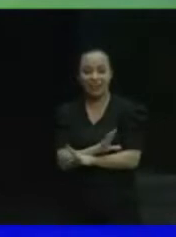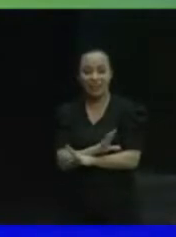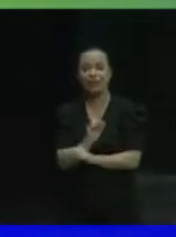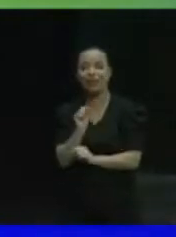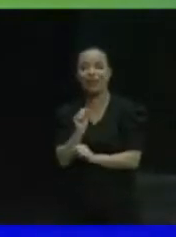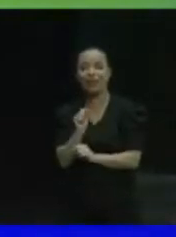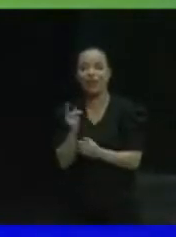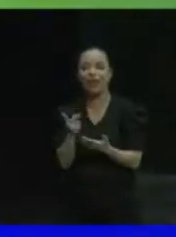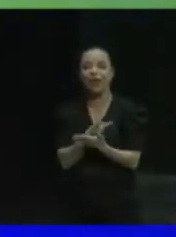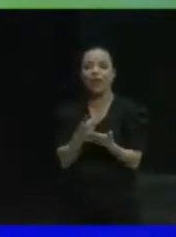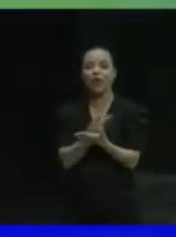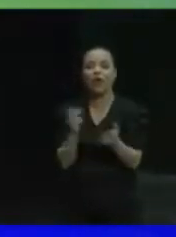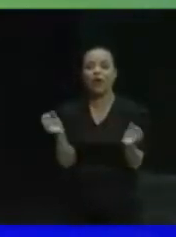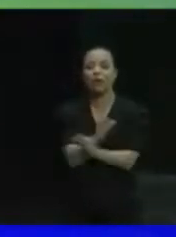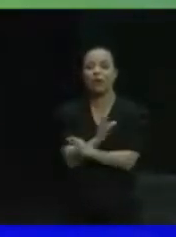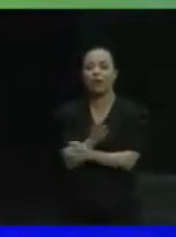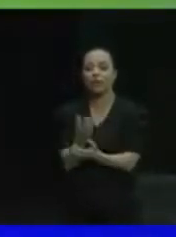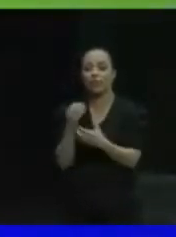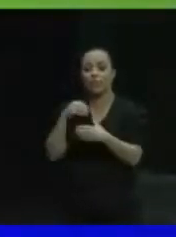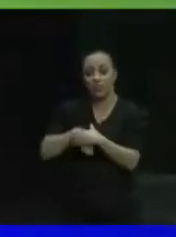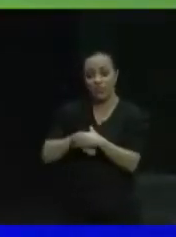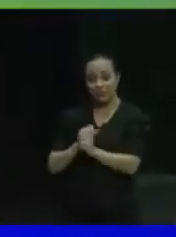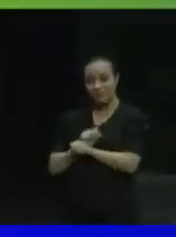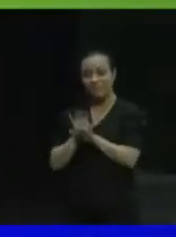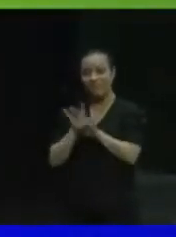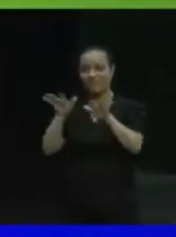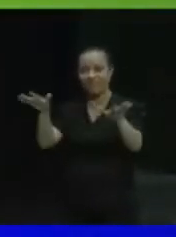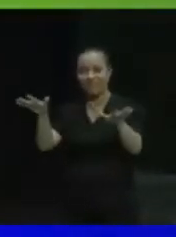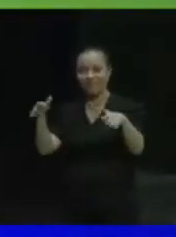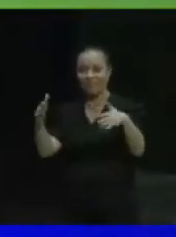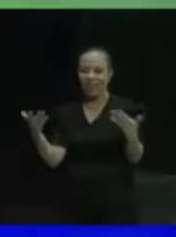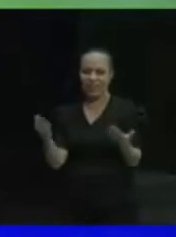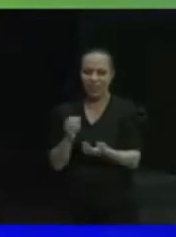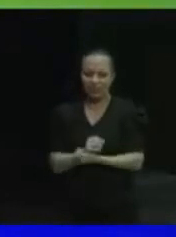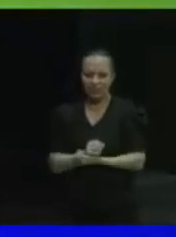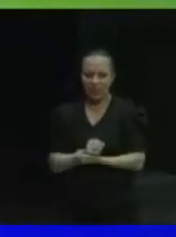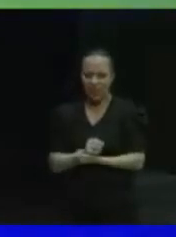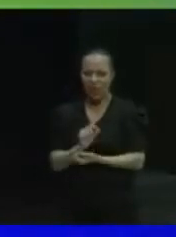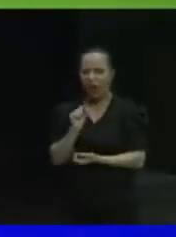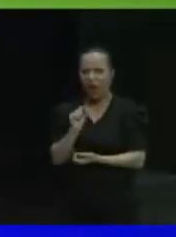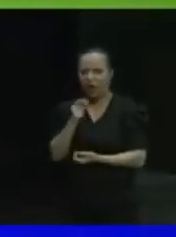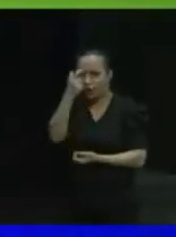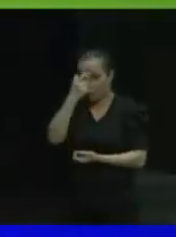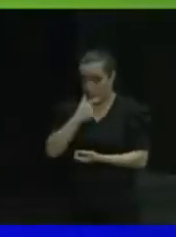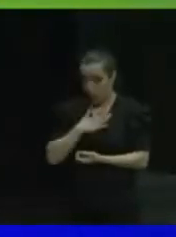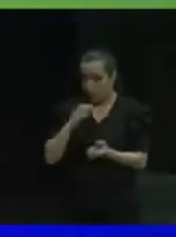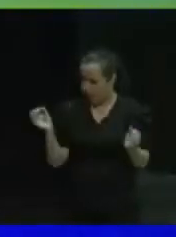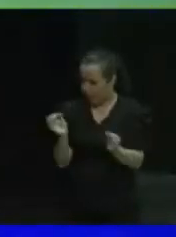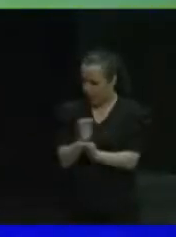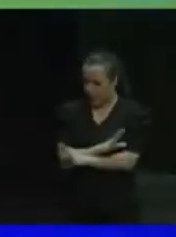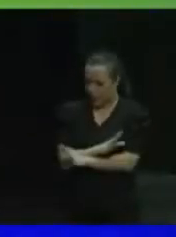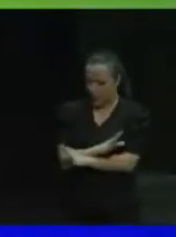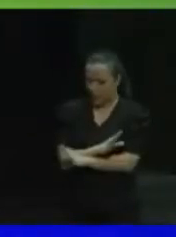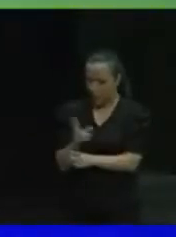para fora. A gota d'água para mim foi encontrar um estudante brasileiro no exterior, que